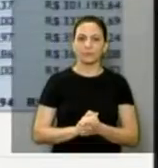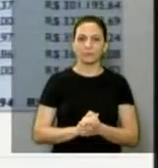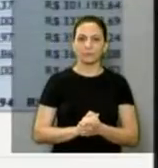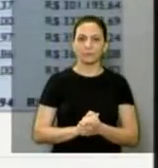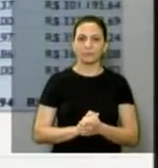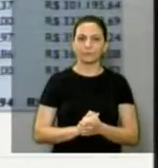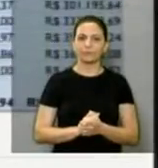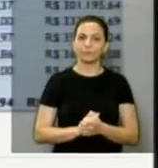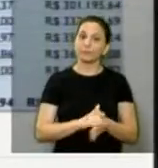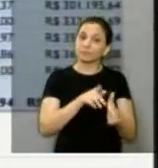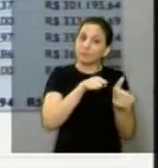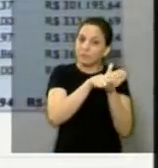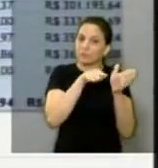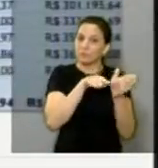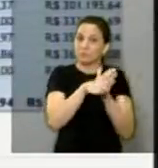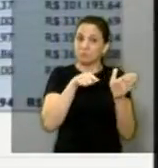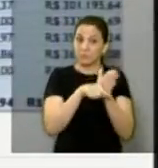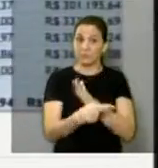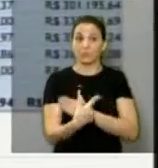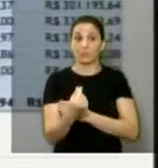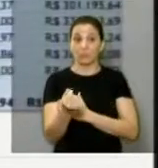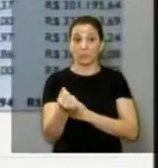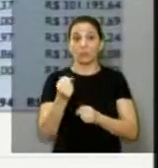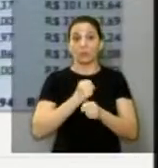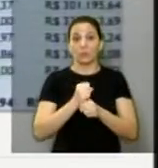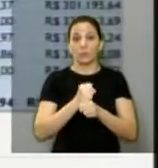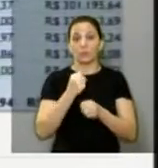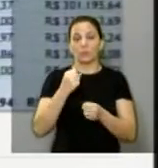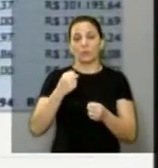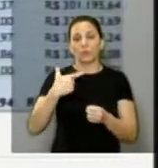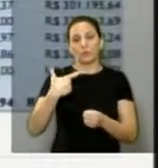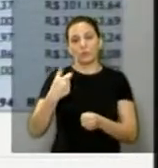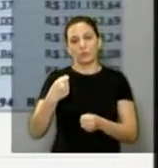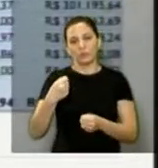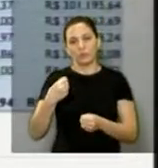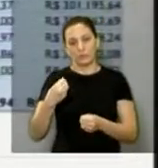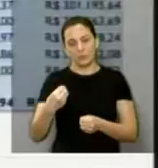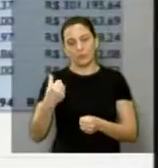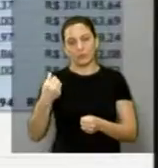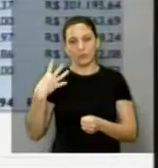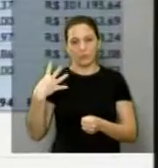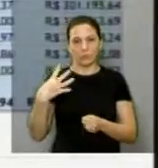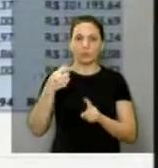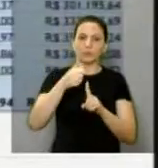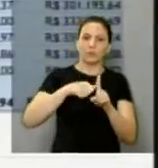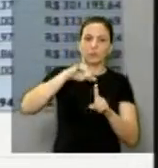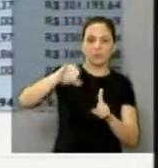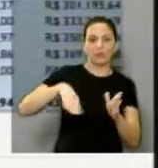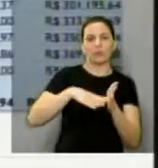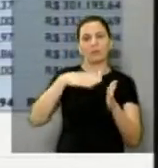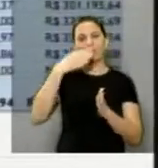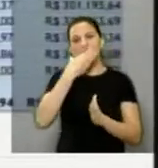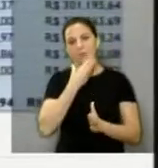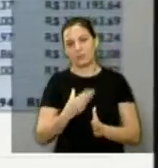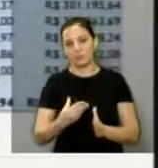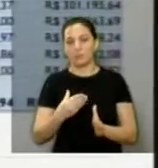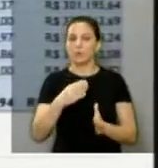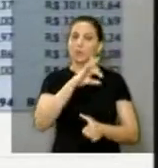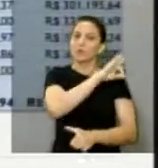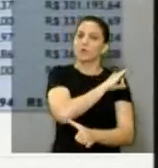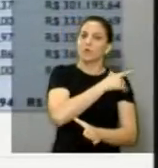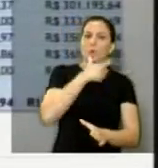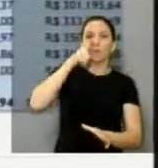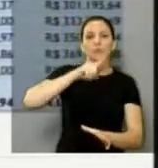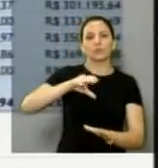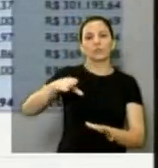Nós fizemos um estudo financeiro no ano base 2014, de janeiro a dezembro. De janeiro a dezembro, a prefeitura arrecadou para